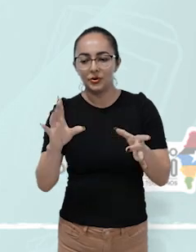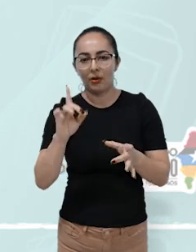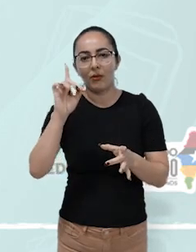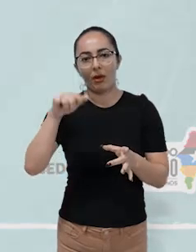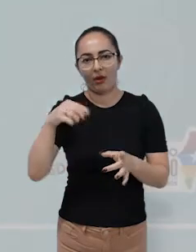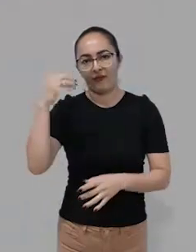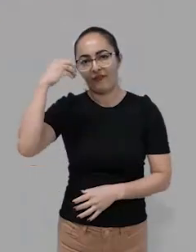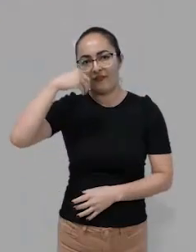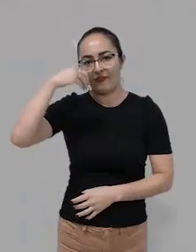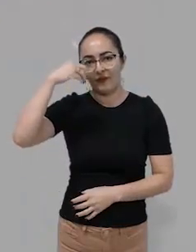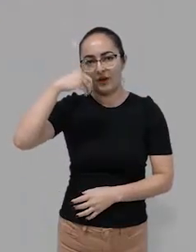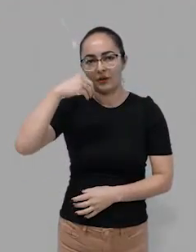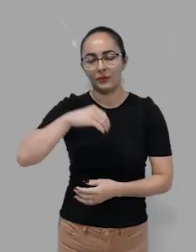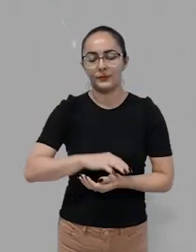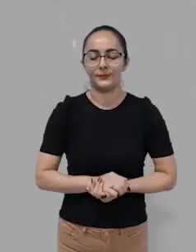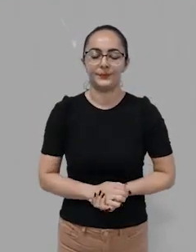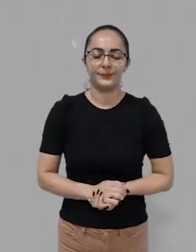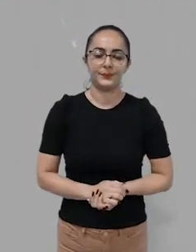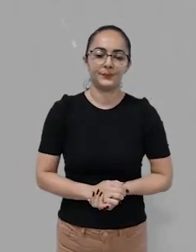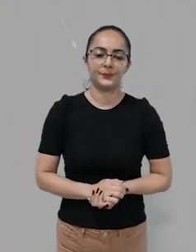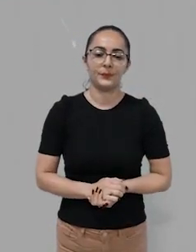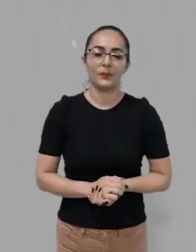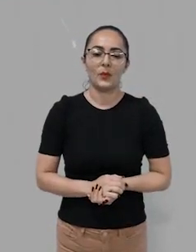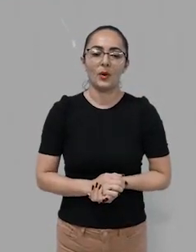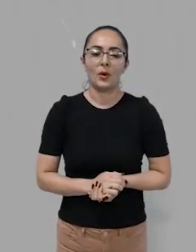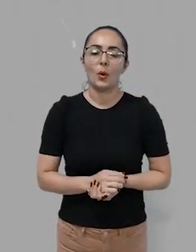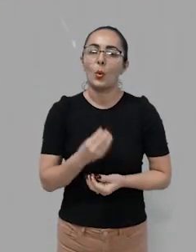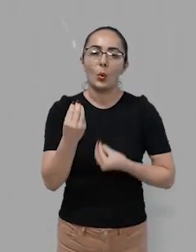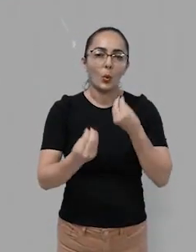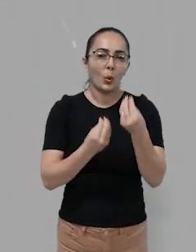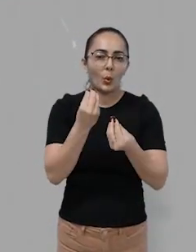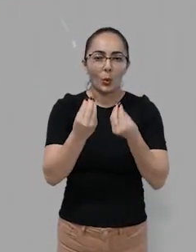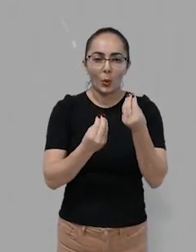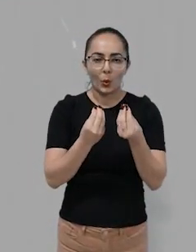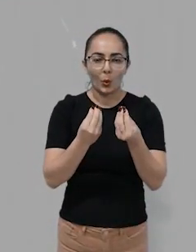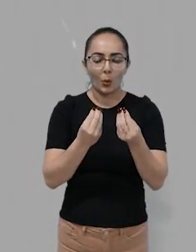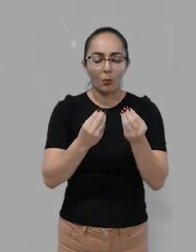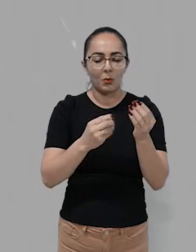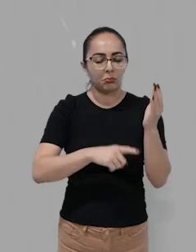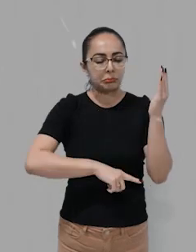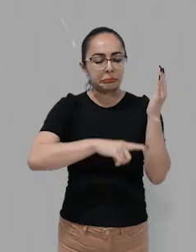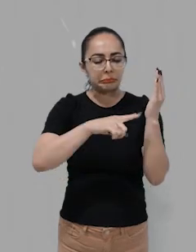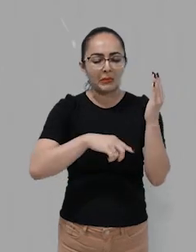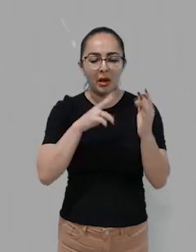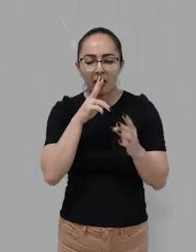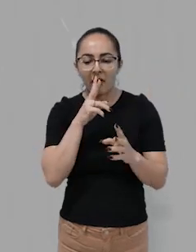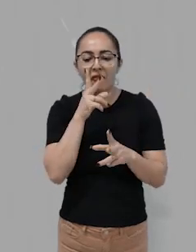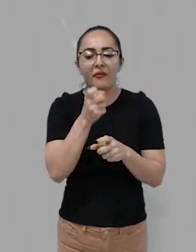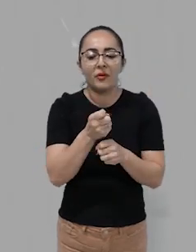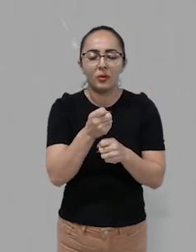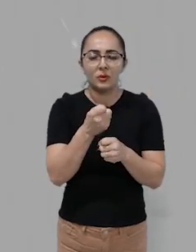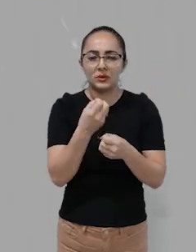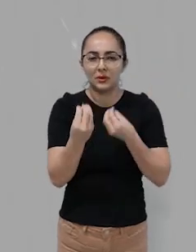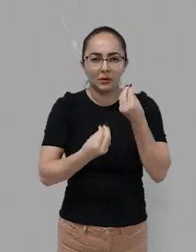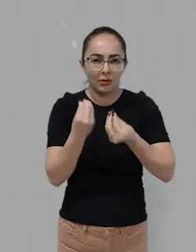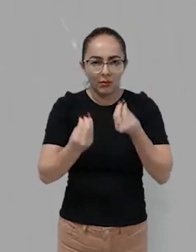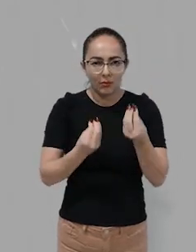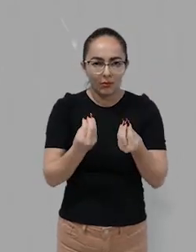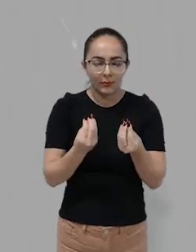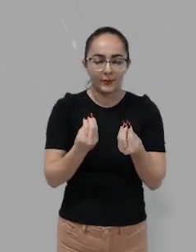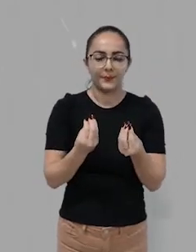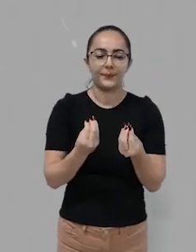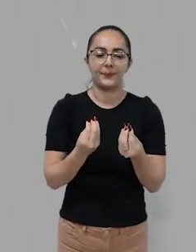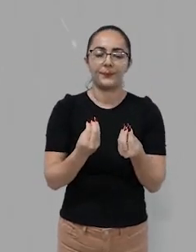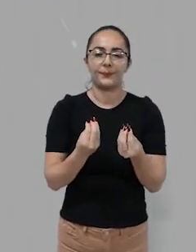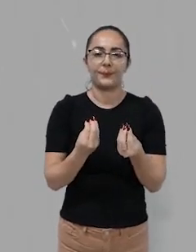será. Bom, uma medida dessa força, né, uma situação que nos permite ver